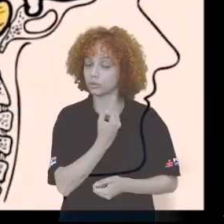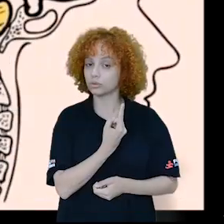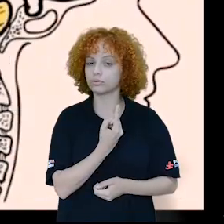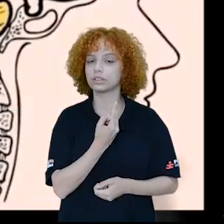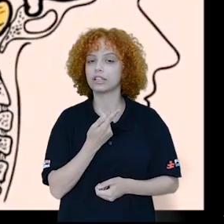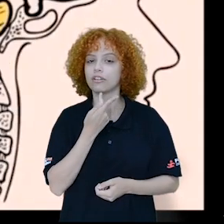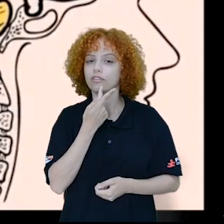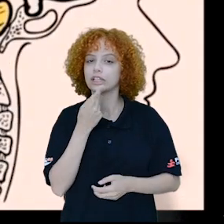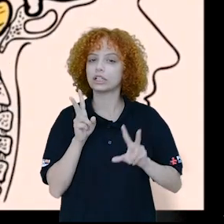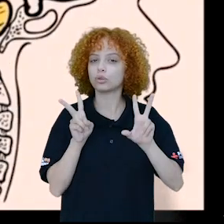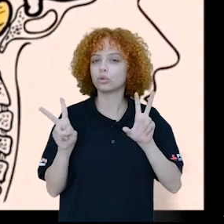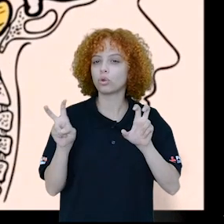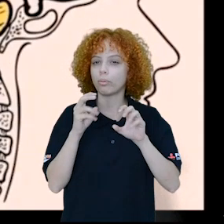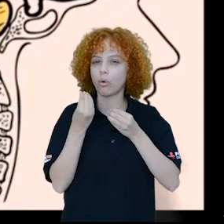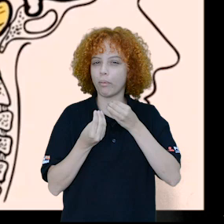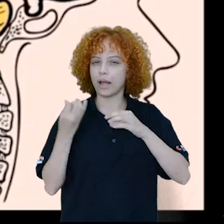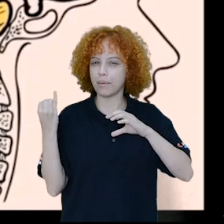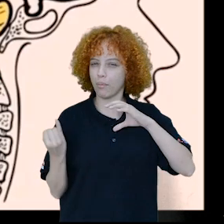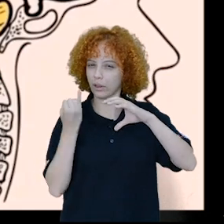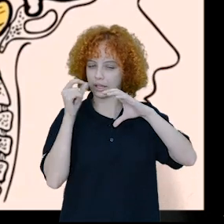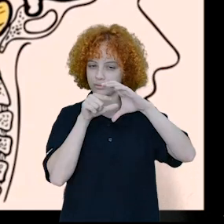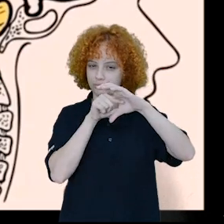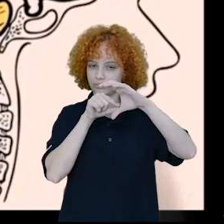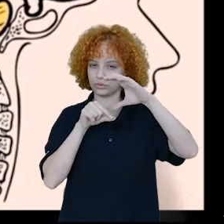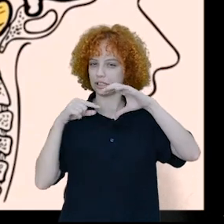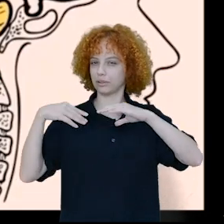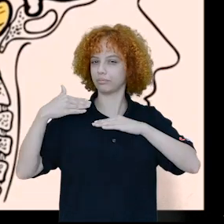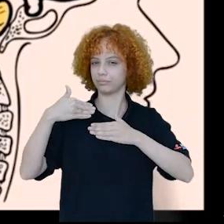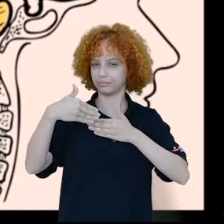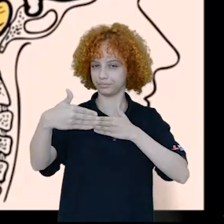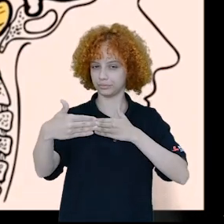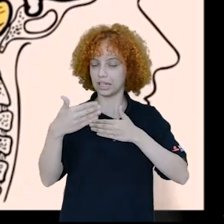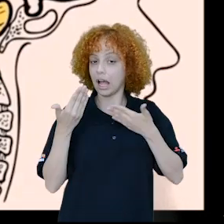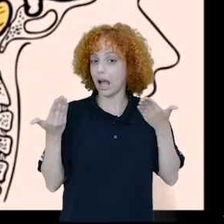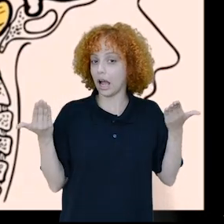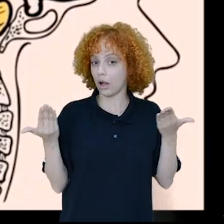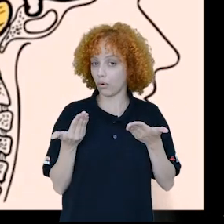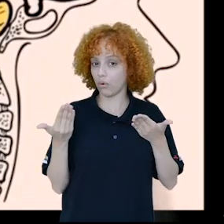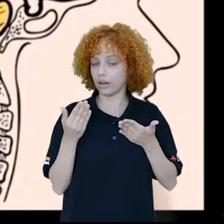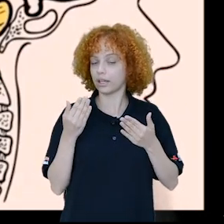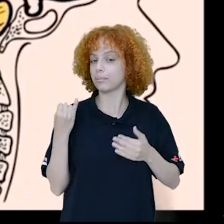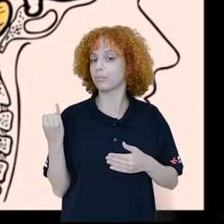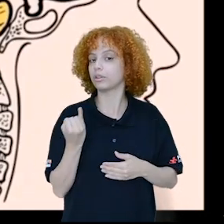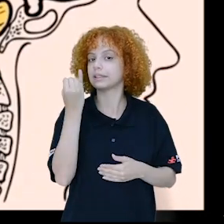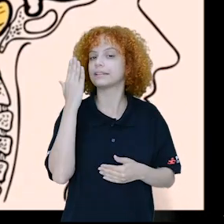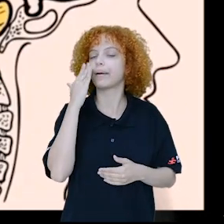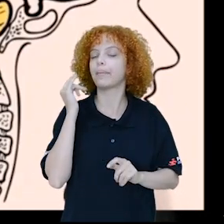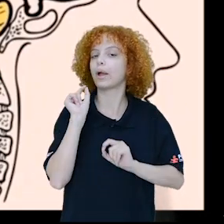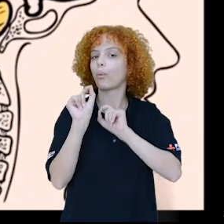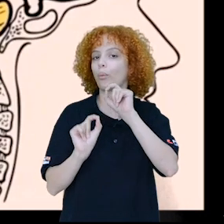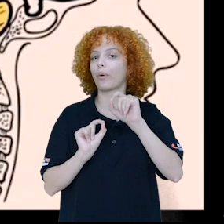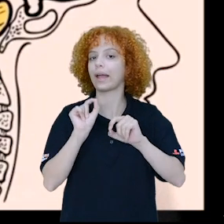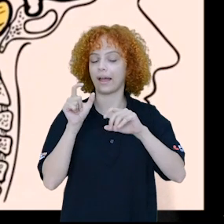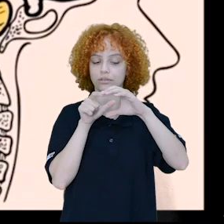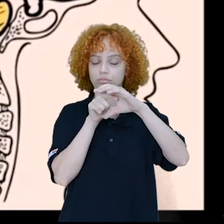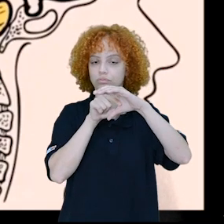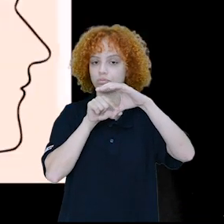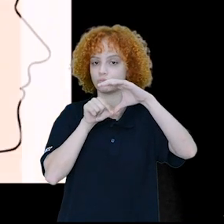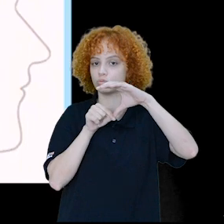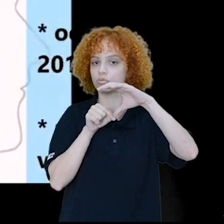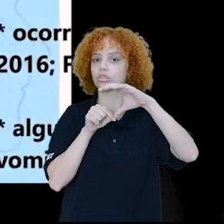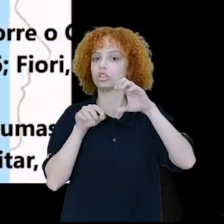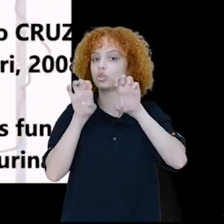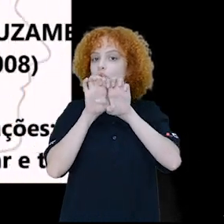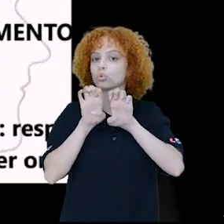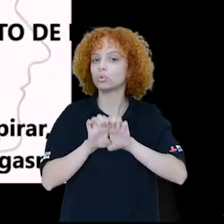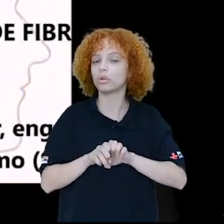Nós vamos falar mais sobre a importância do tronco encefálico mais para frente. Agora, é importante sabermos que essa